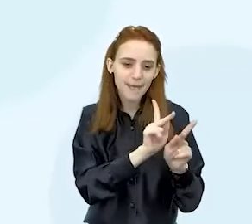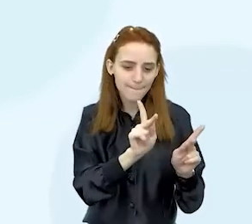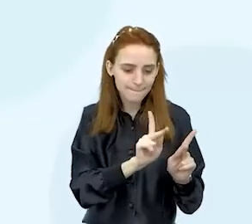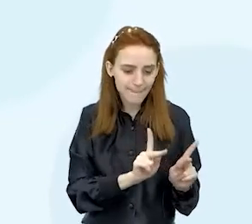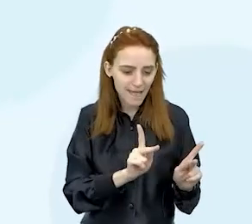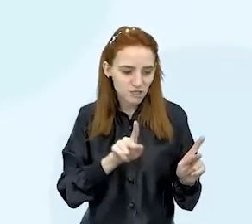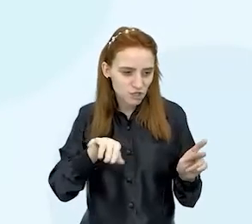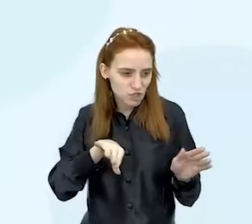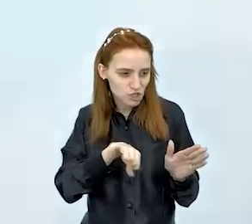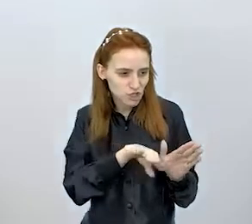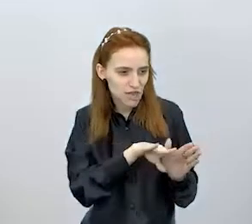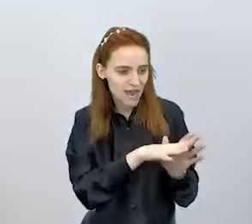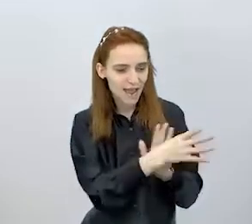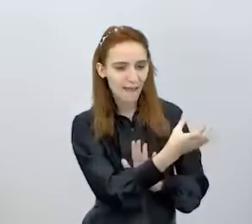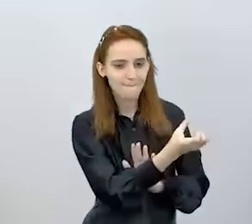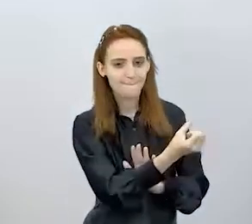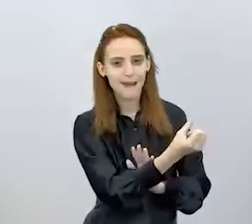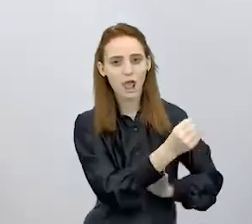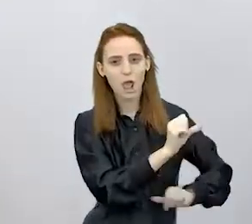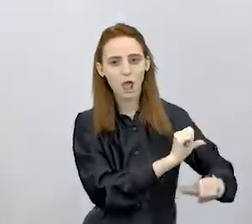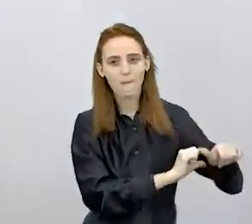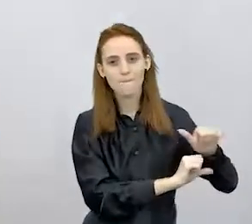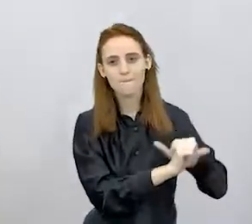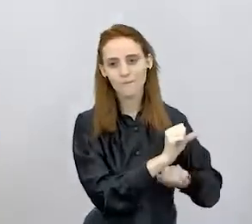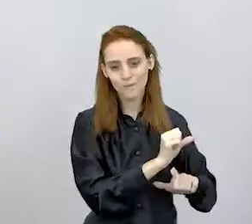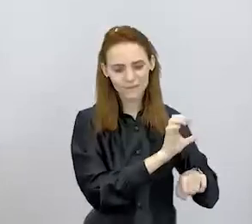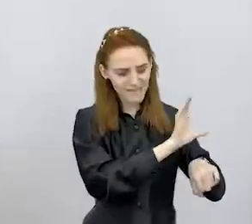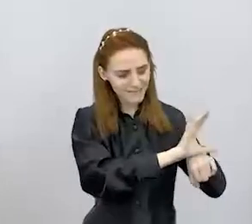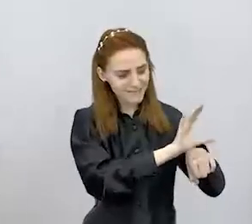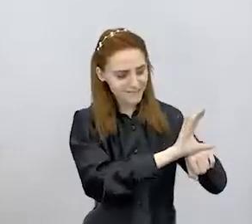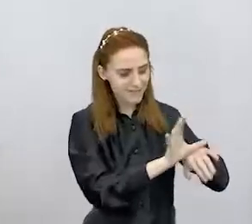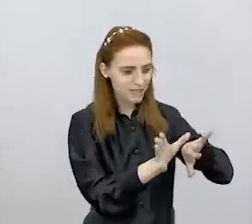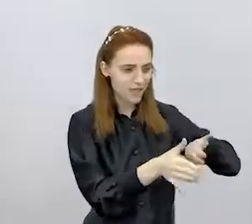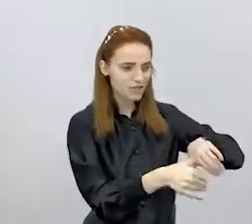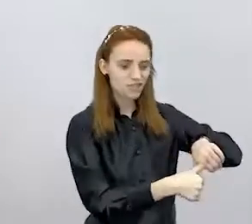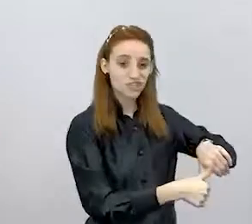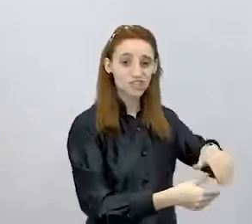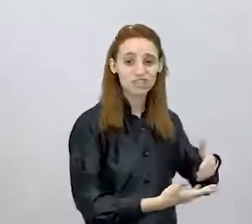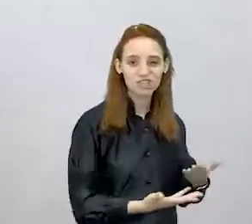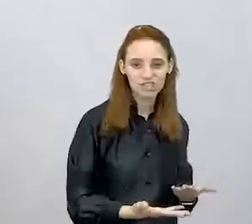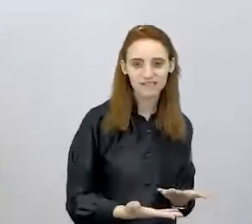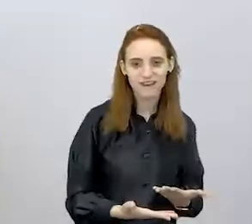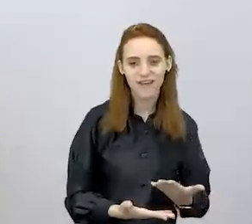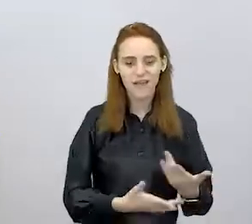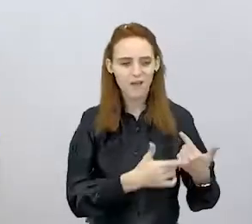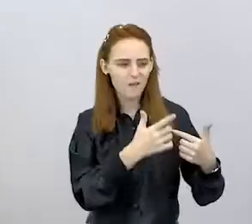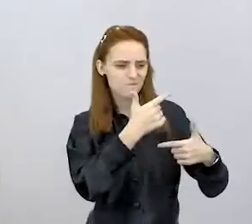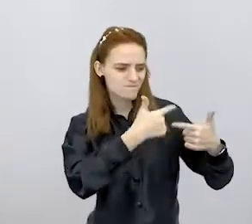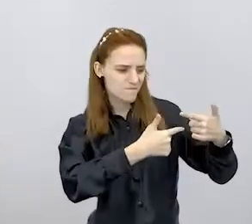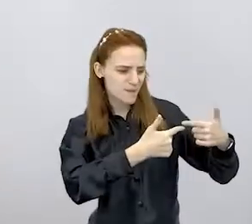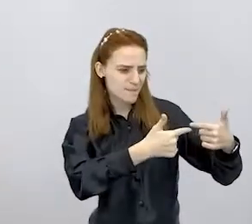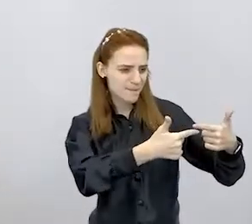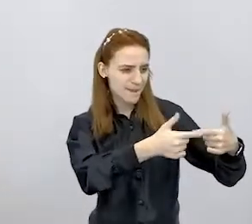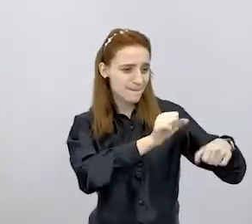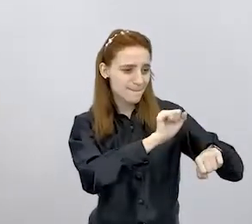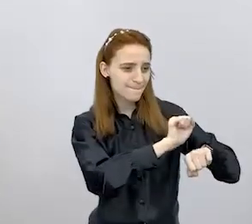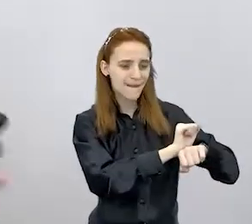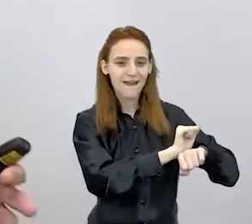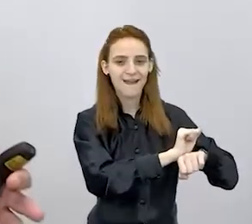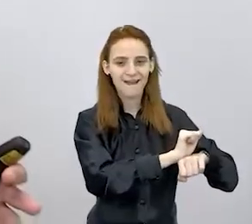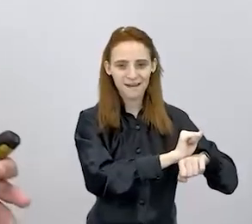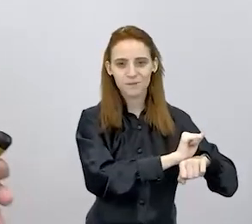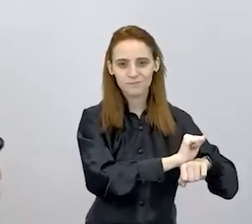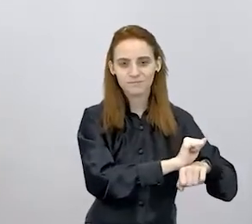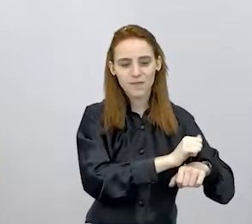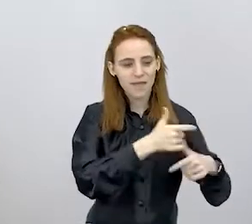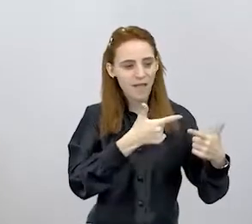né? Sim. E as coisas relativas a conflito estão associadas à cor